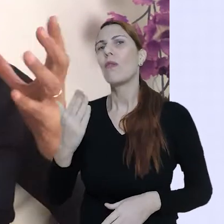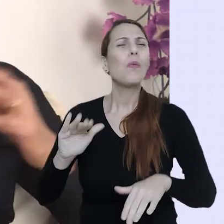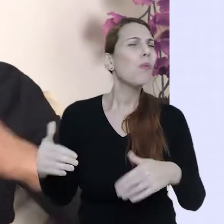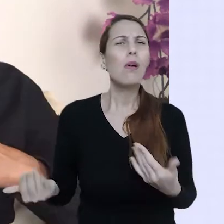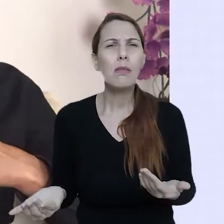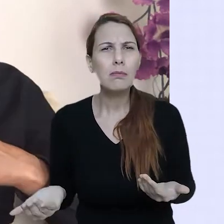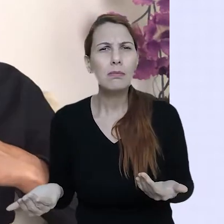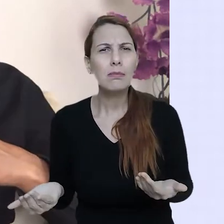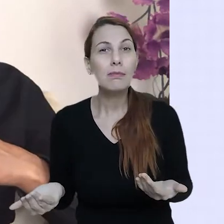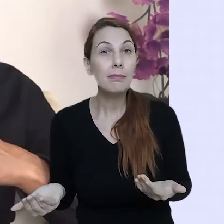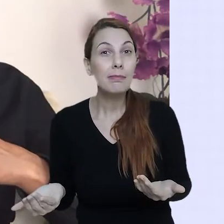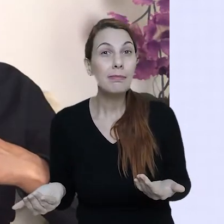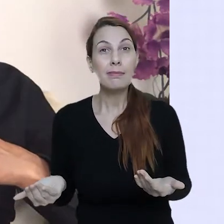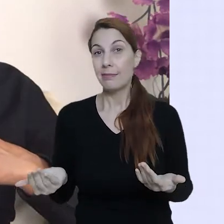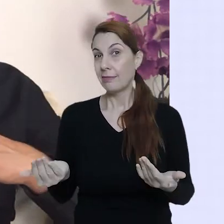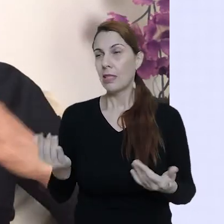uma boa ideia